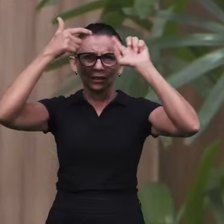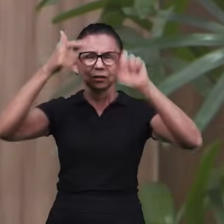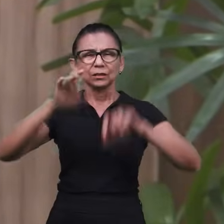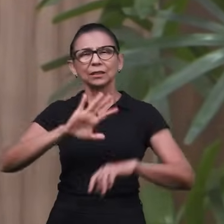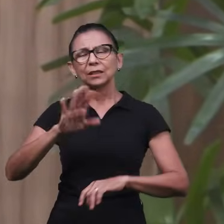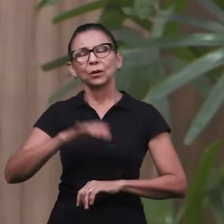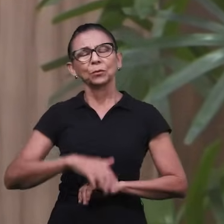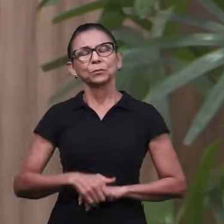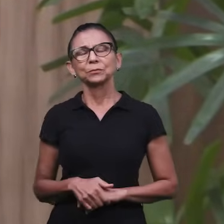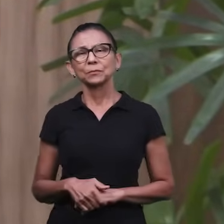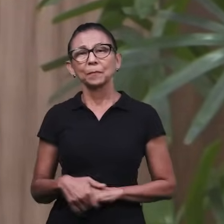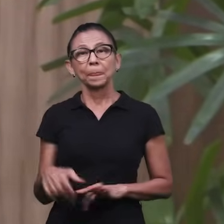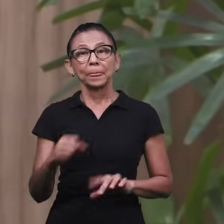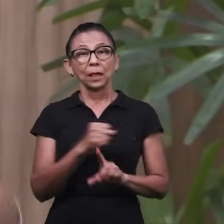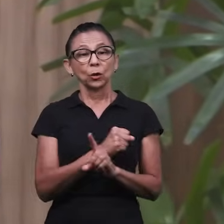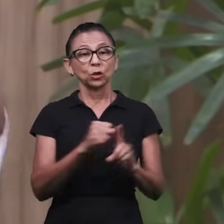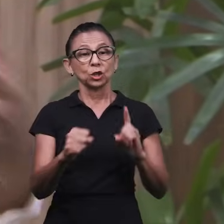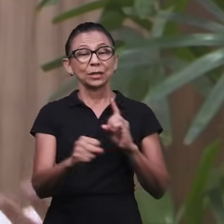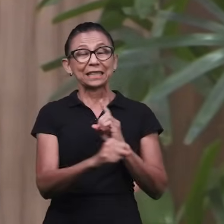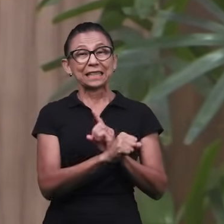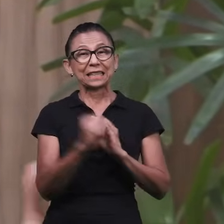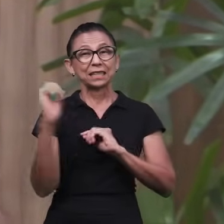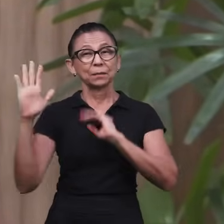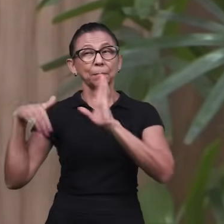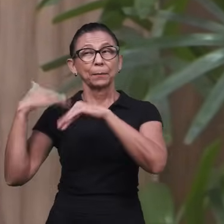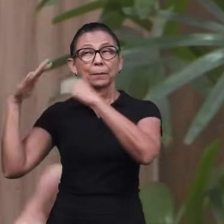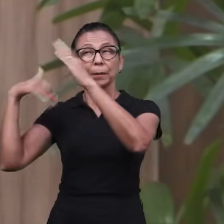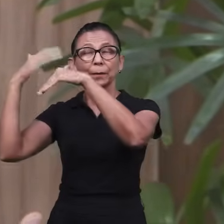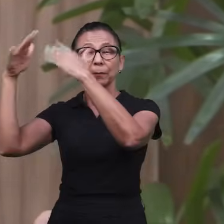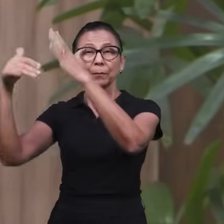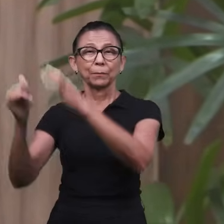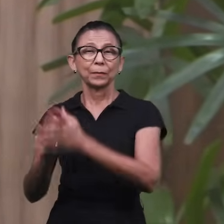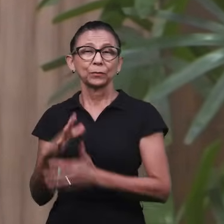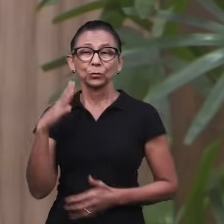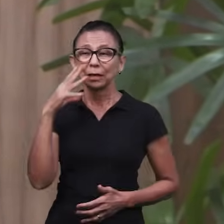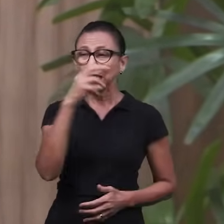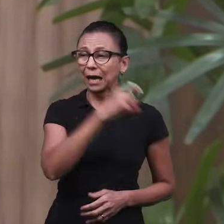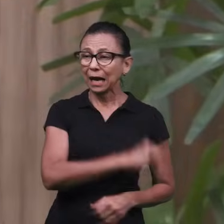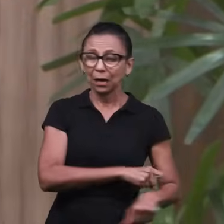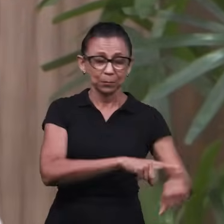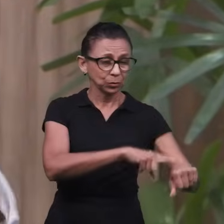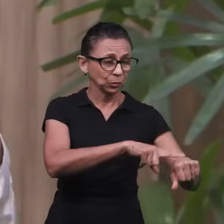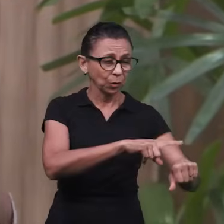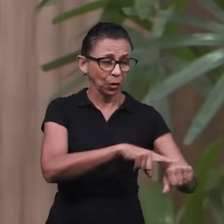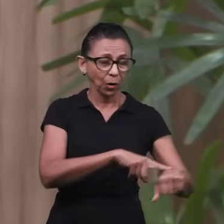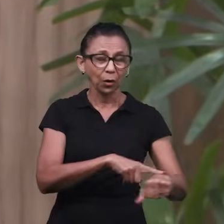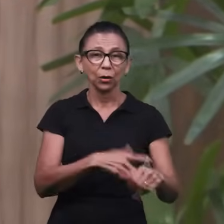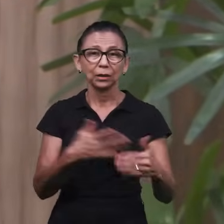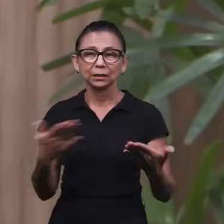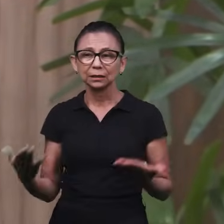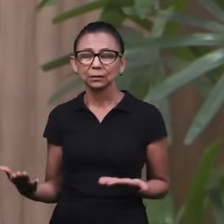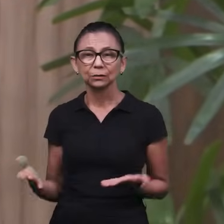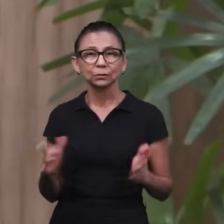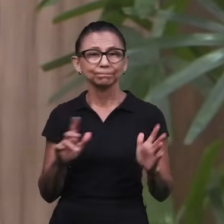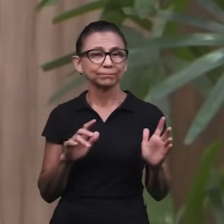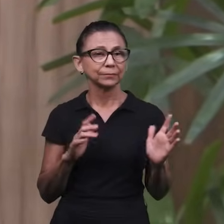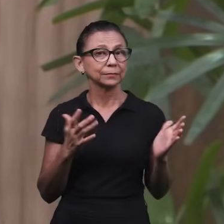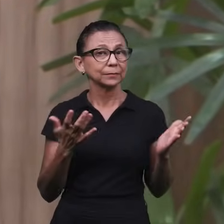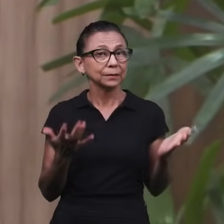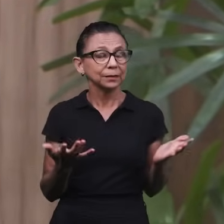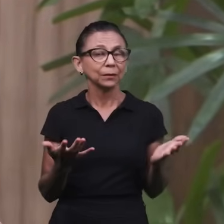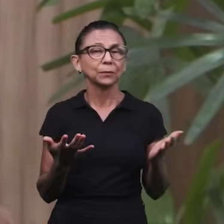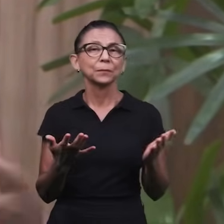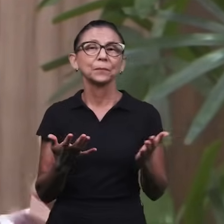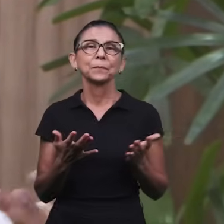muito acelerada. O tempo todo estímulos, todos nós estamos muito ativos e hiperativos.